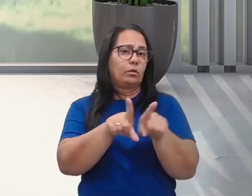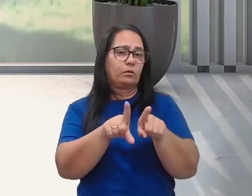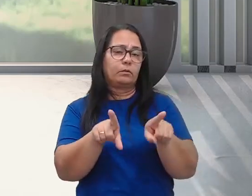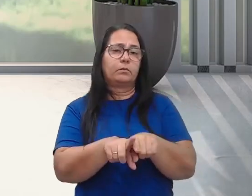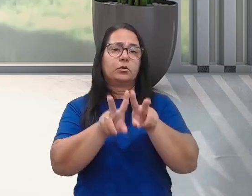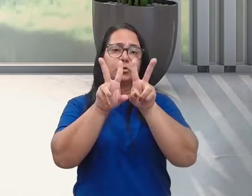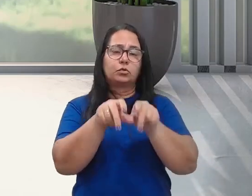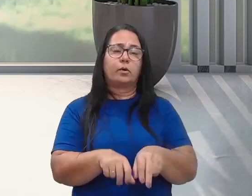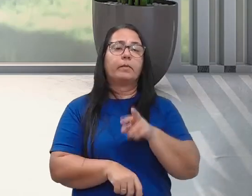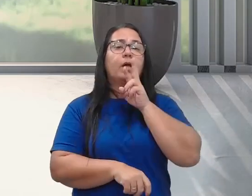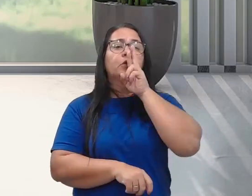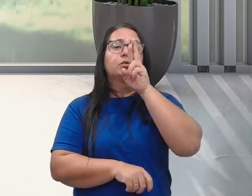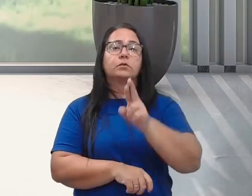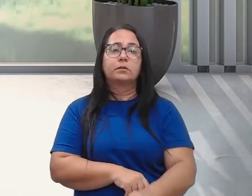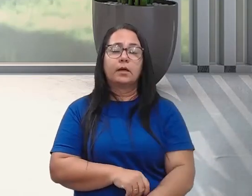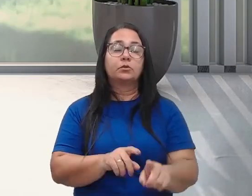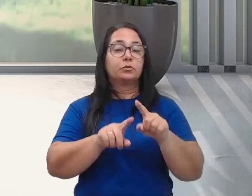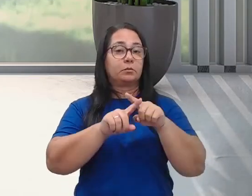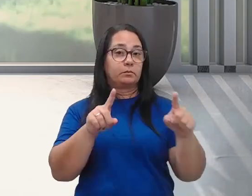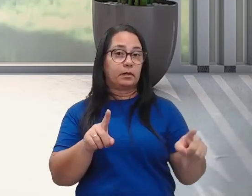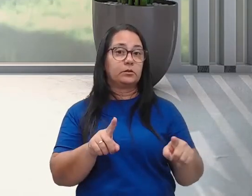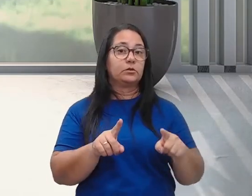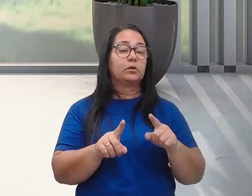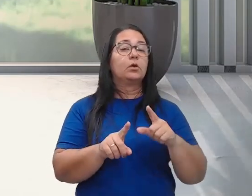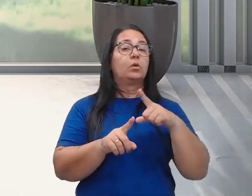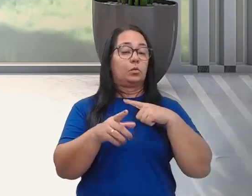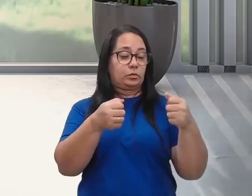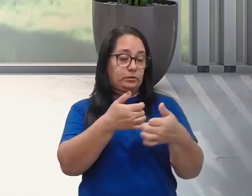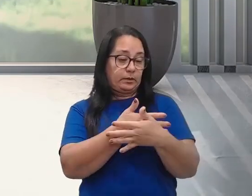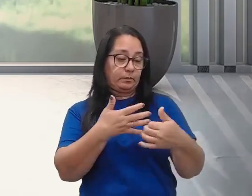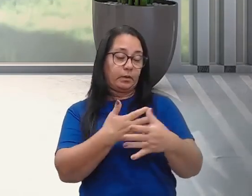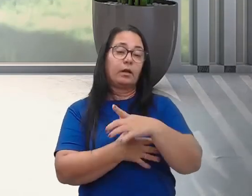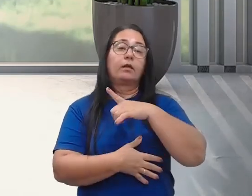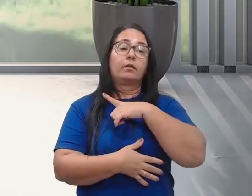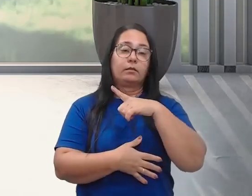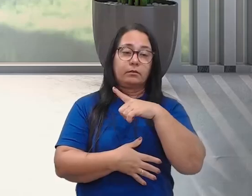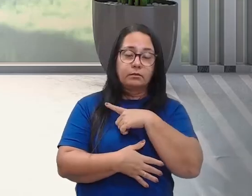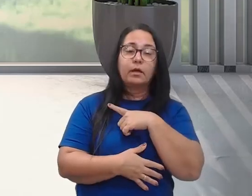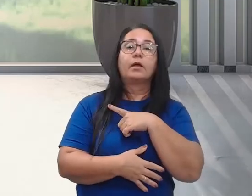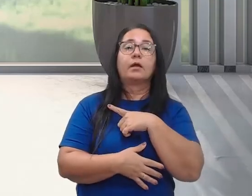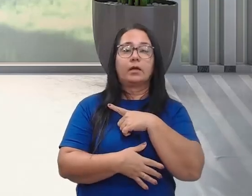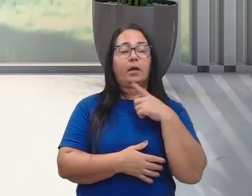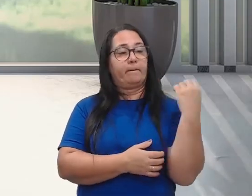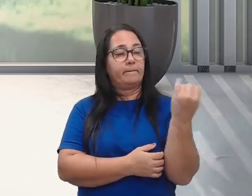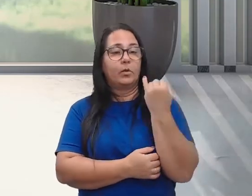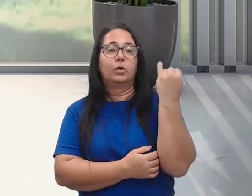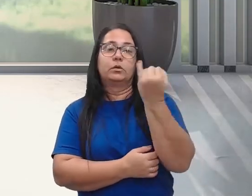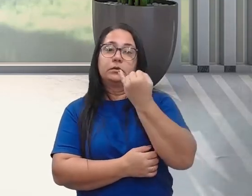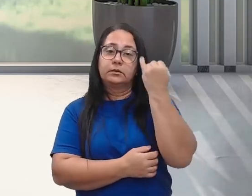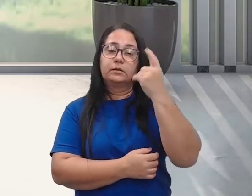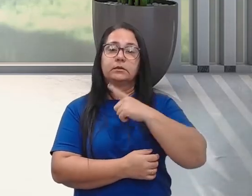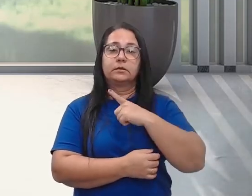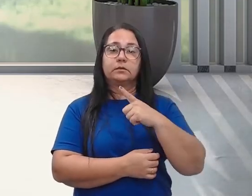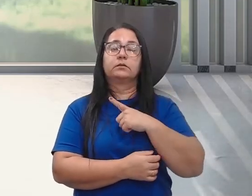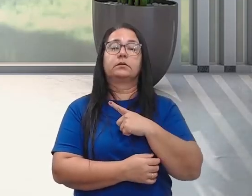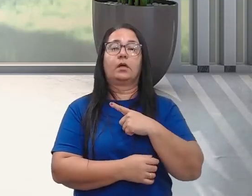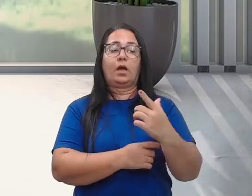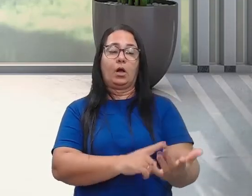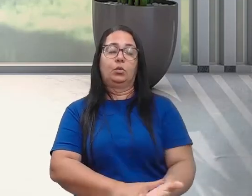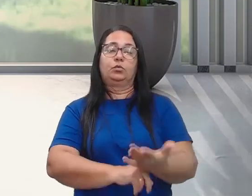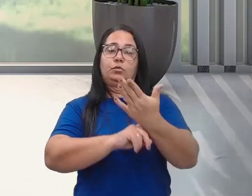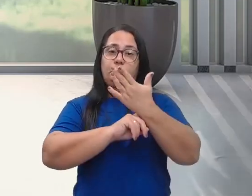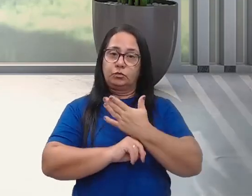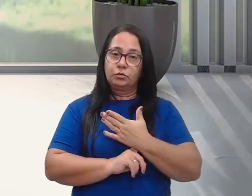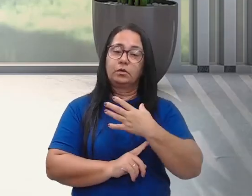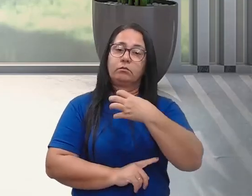para isso, o Sebrae ele tem a importância de trazer essas necessidades como forma prática,